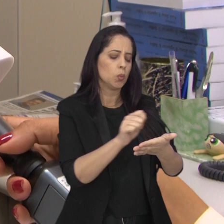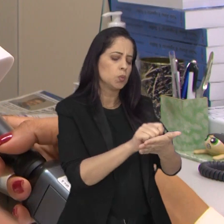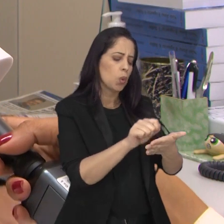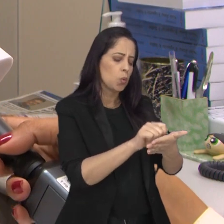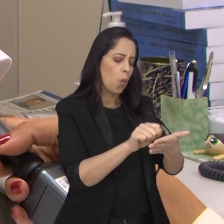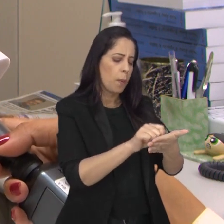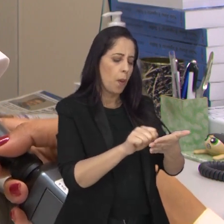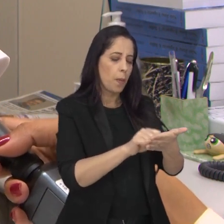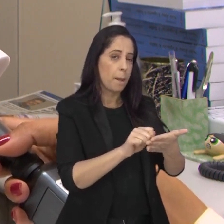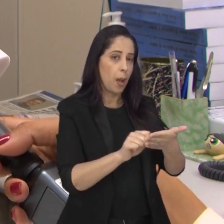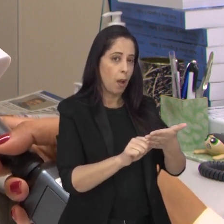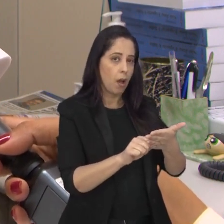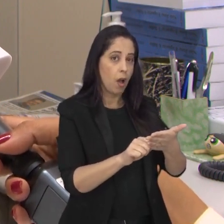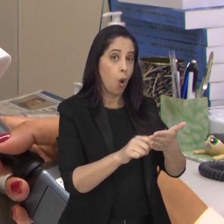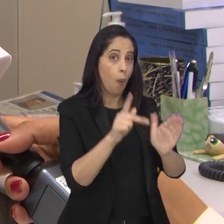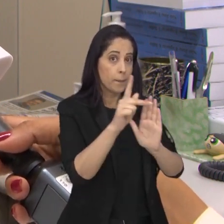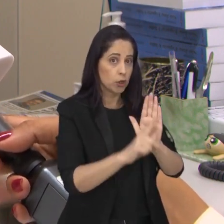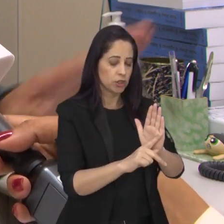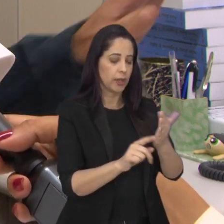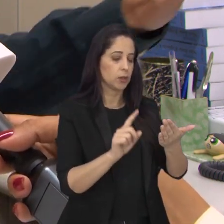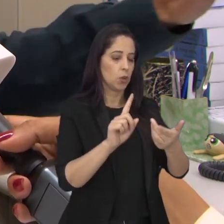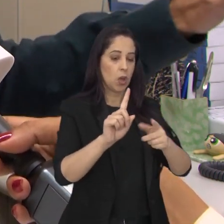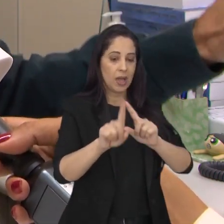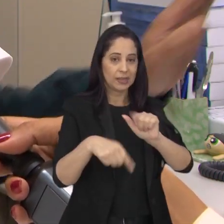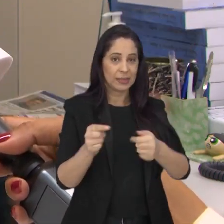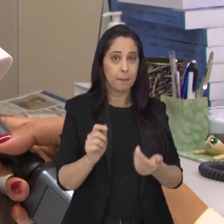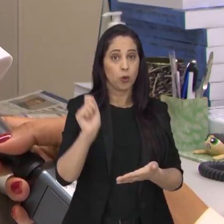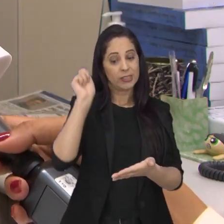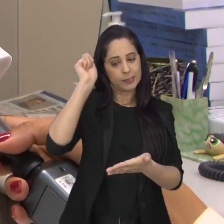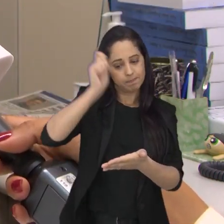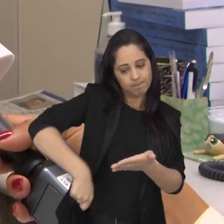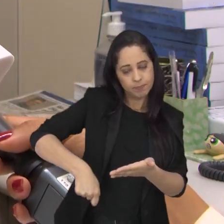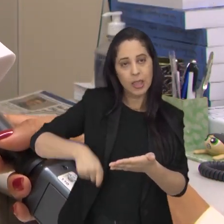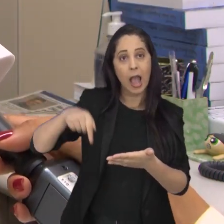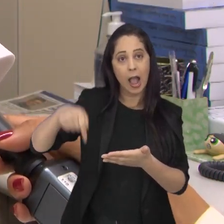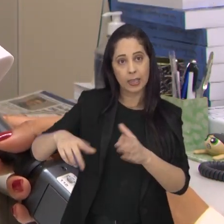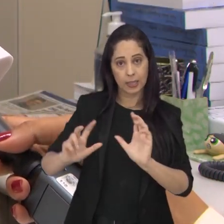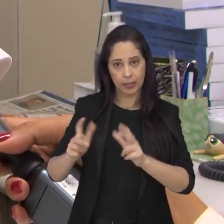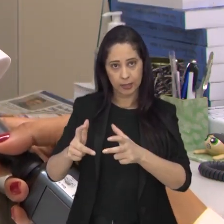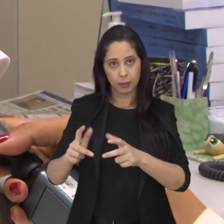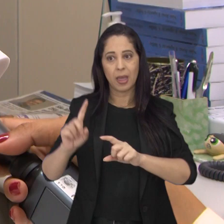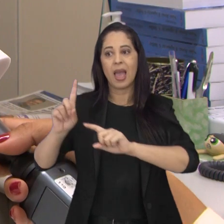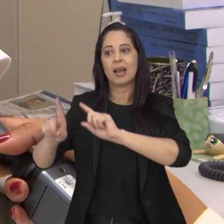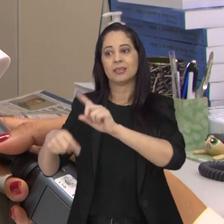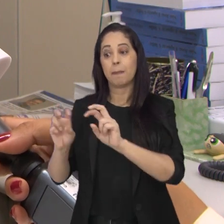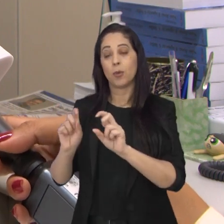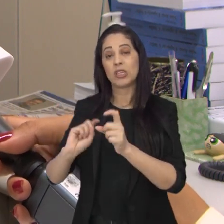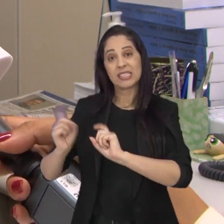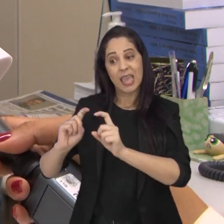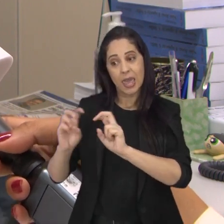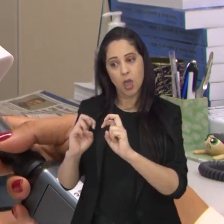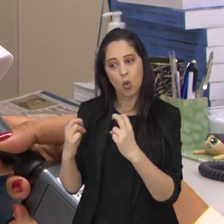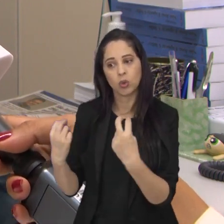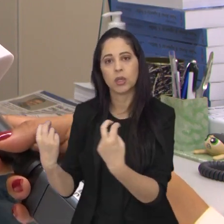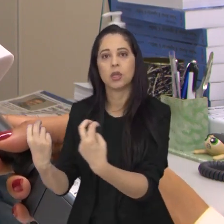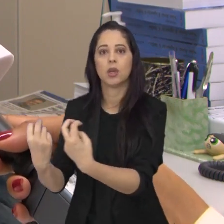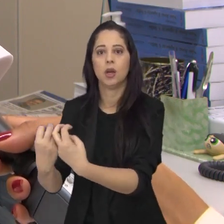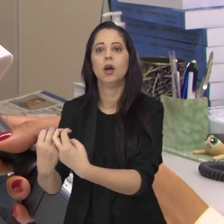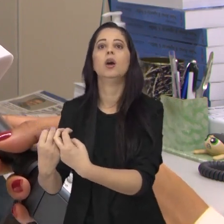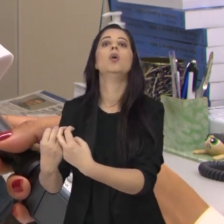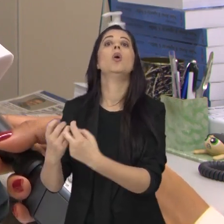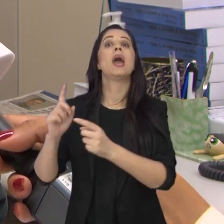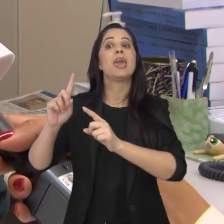gente monta o projeto, protocola o projeto aqui na Câmara, discute na reunião de bancada, depois esse